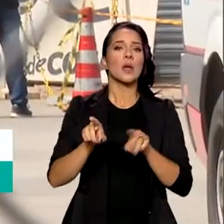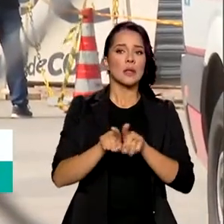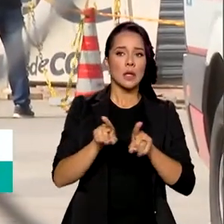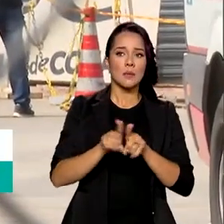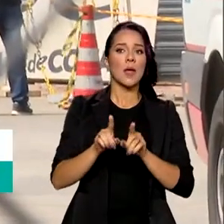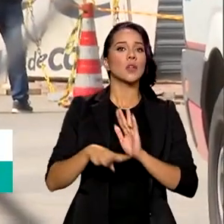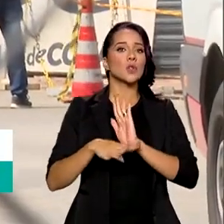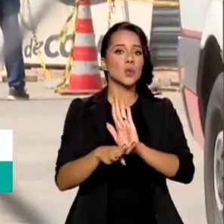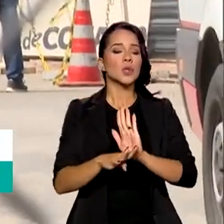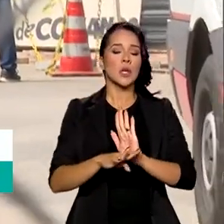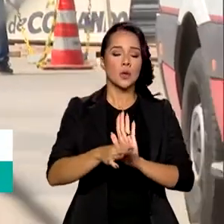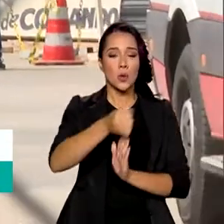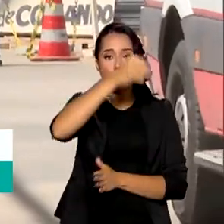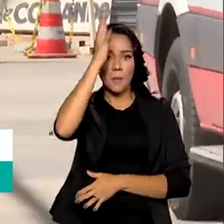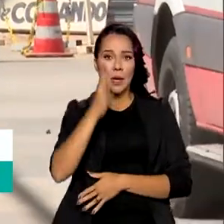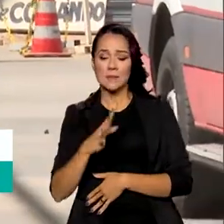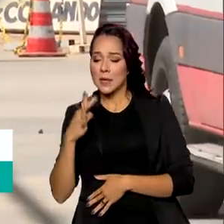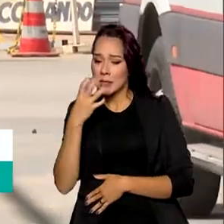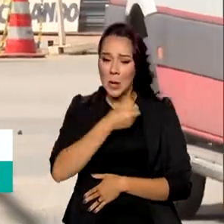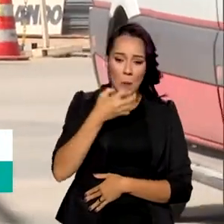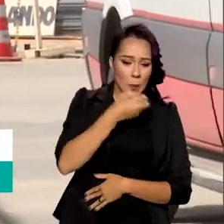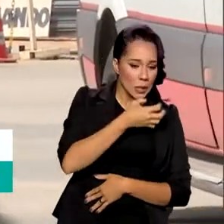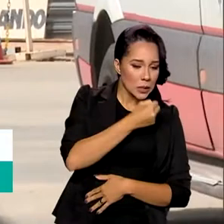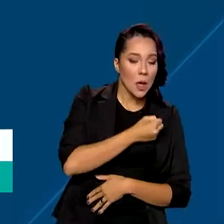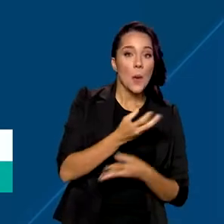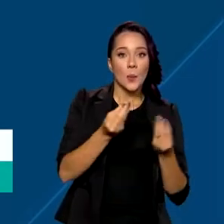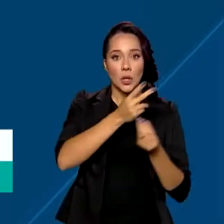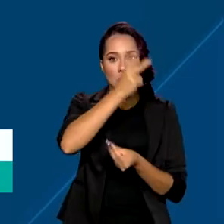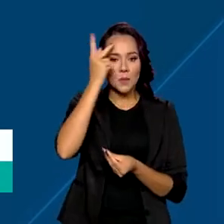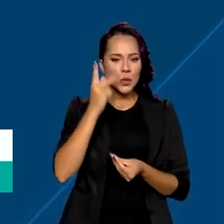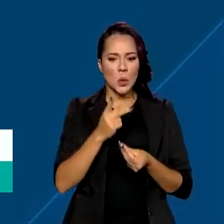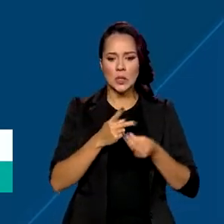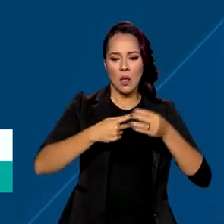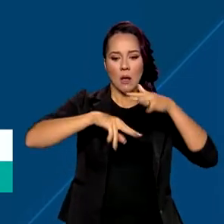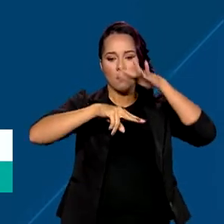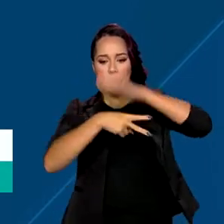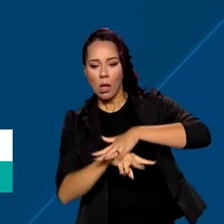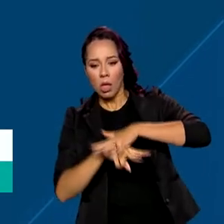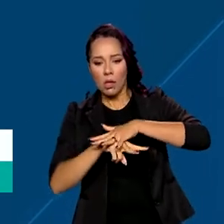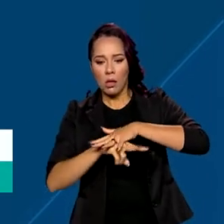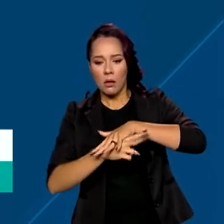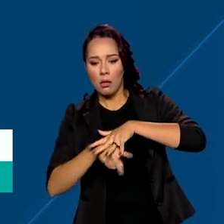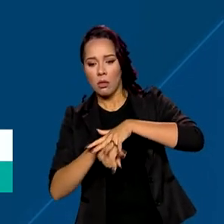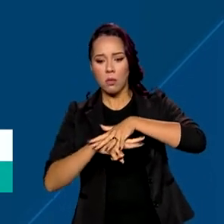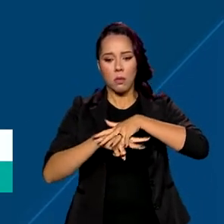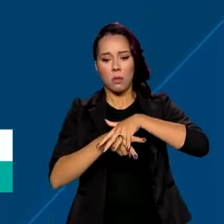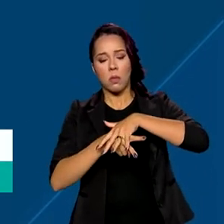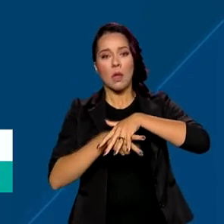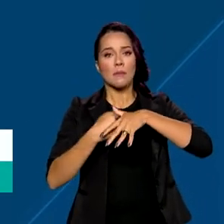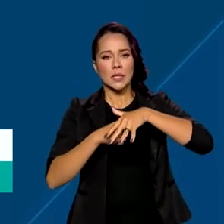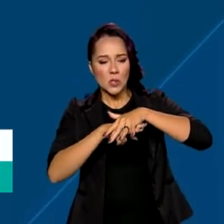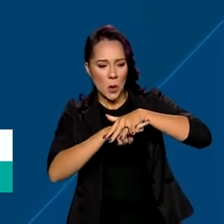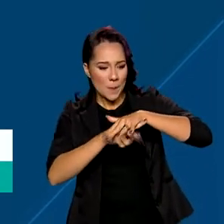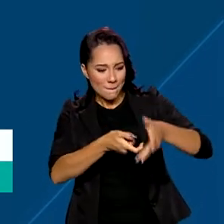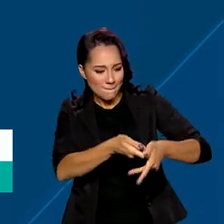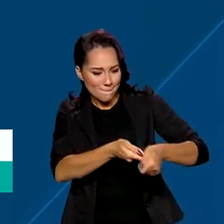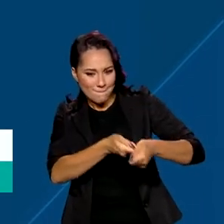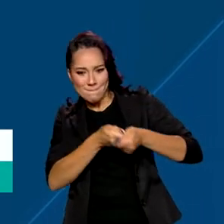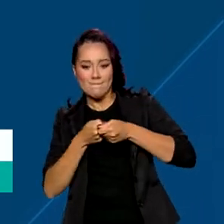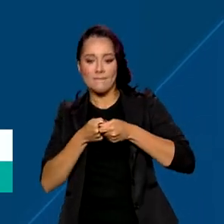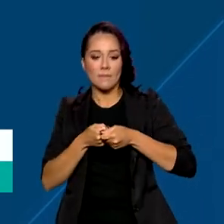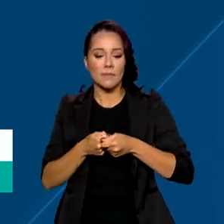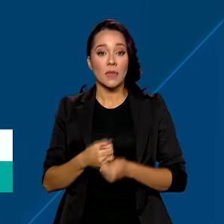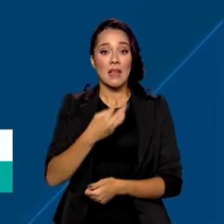ajudando Corpo de Bombeiros no resgate dessas vítimas Muitas pessoas ficaram sob os escombros né E tiveram que ser retiradas